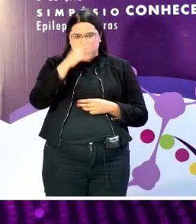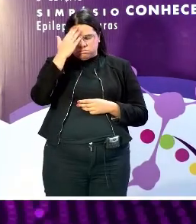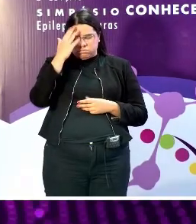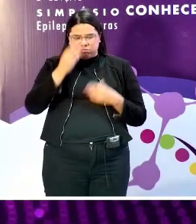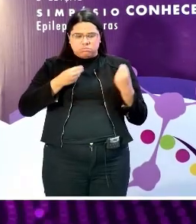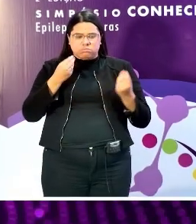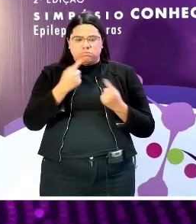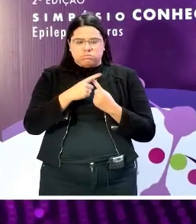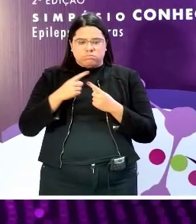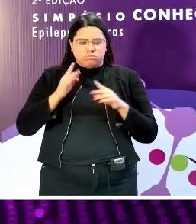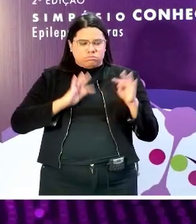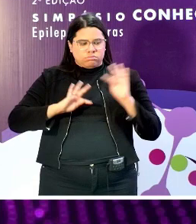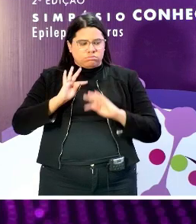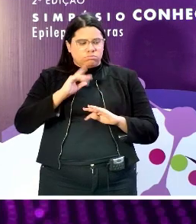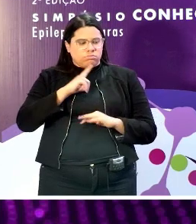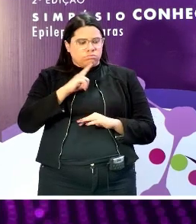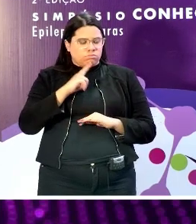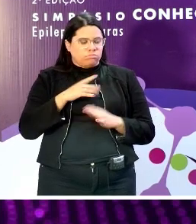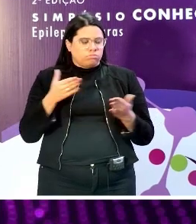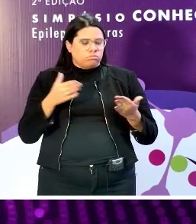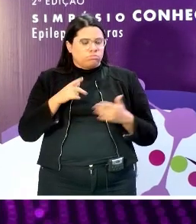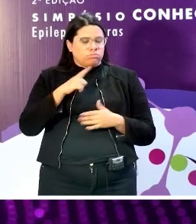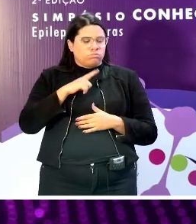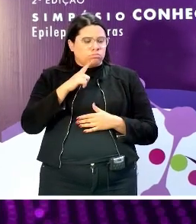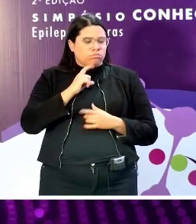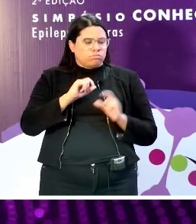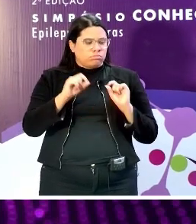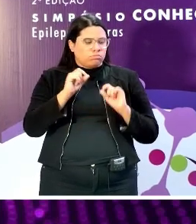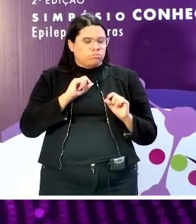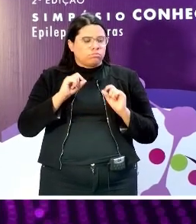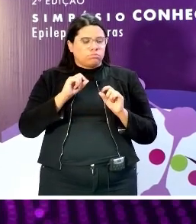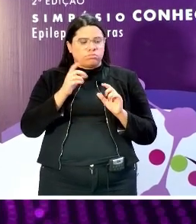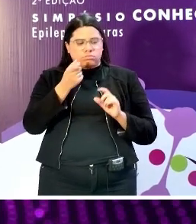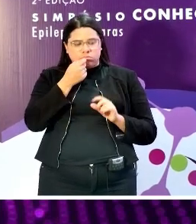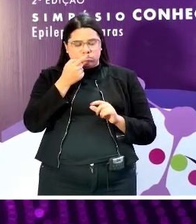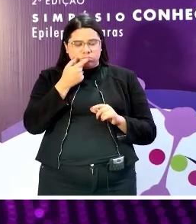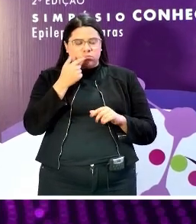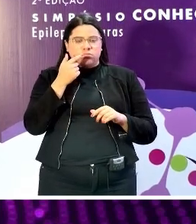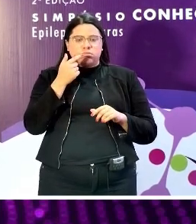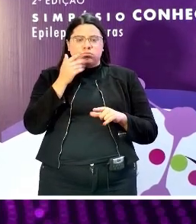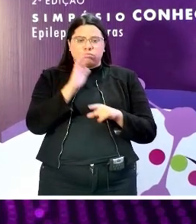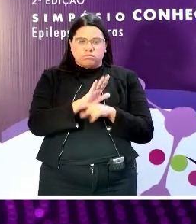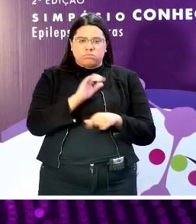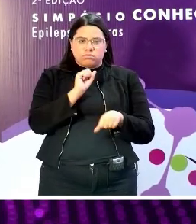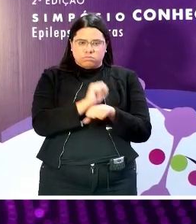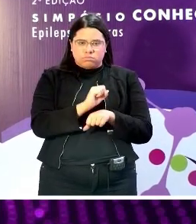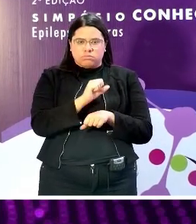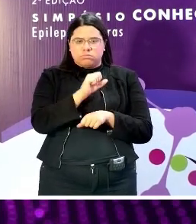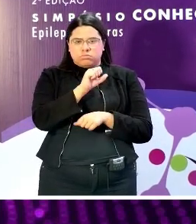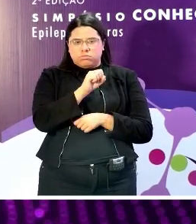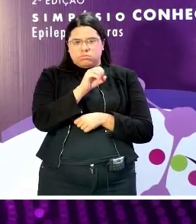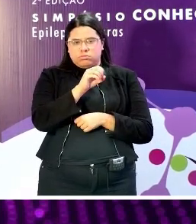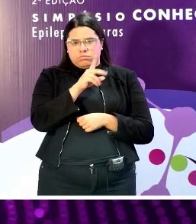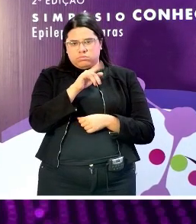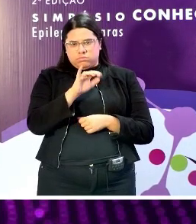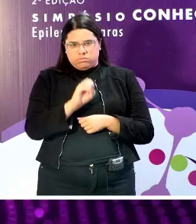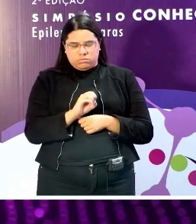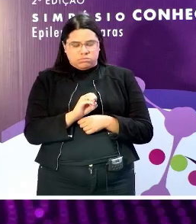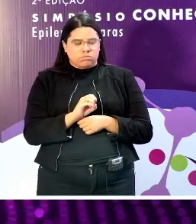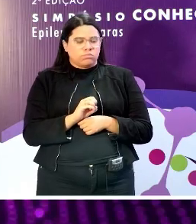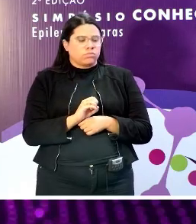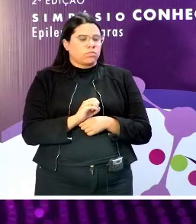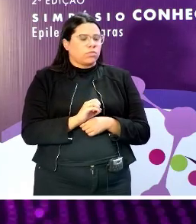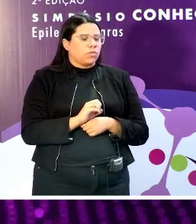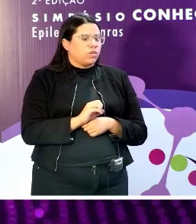tratamento que a gente tem. A gente tem, então, fármacos que vão bloquear a entrada do sódio nessa célula, que seriam os bloqueadores do canal de